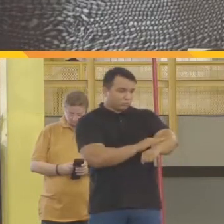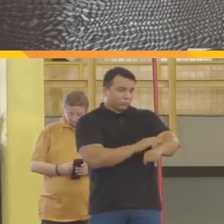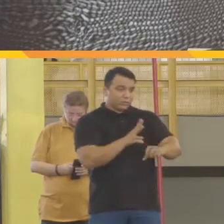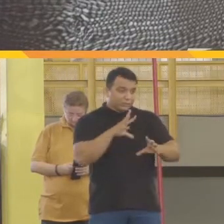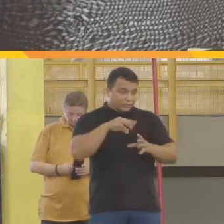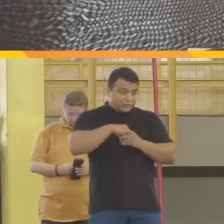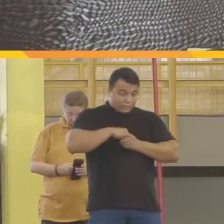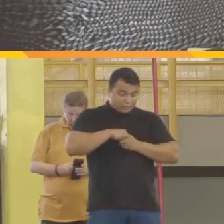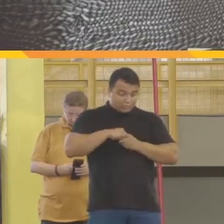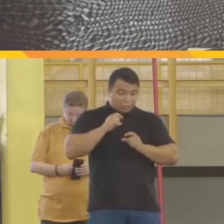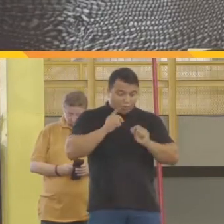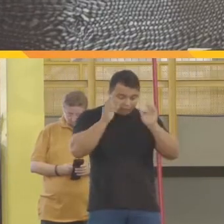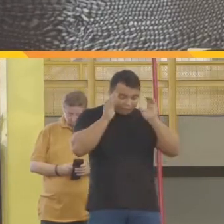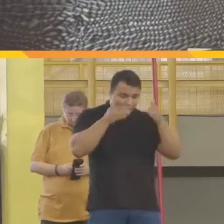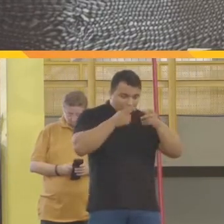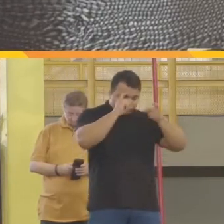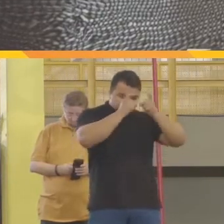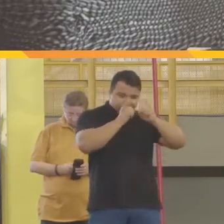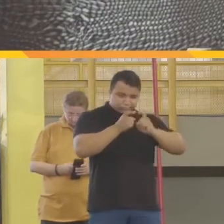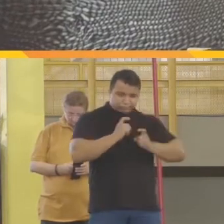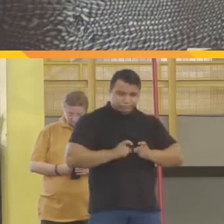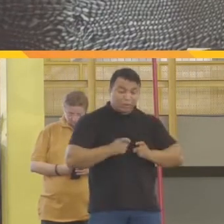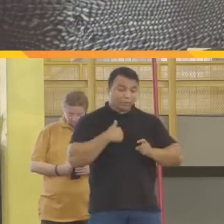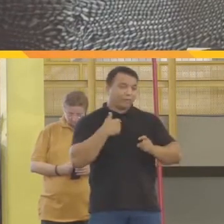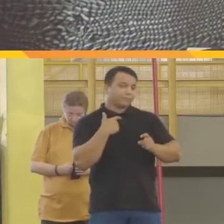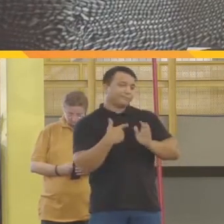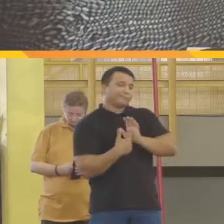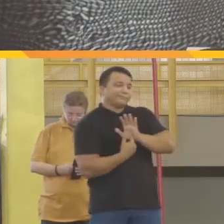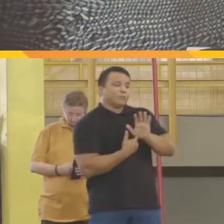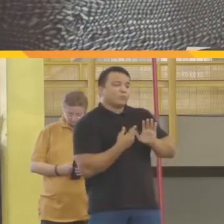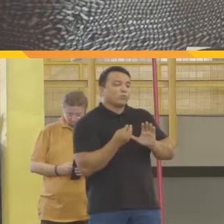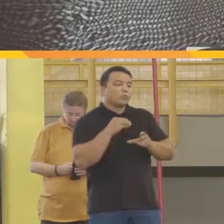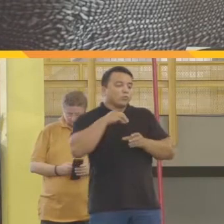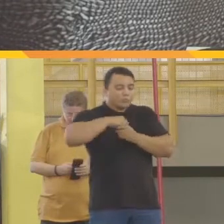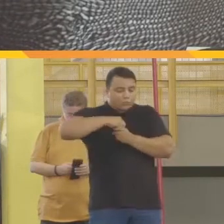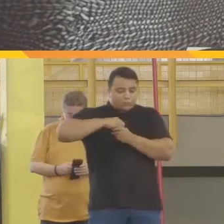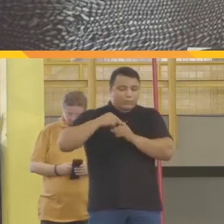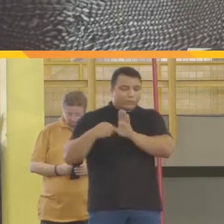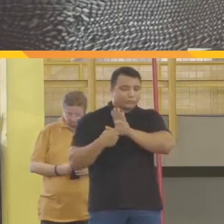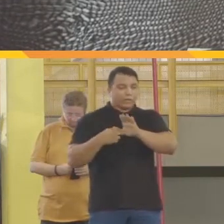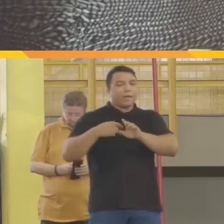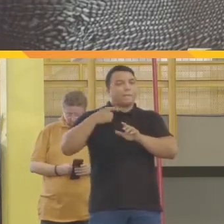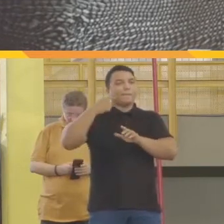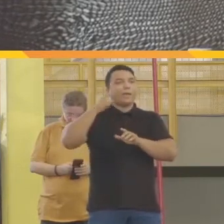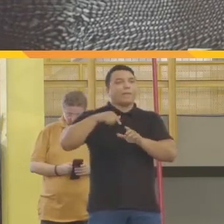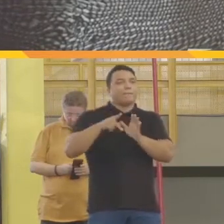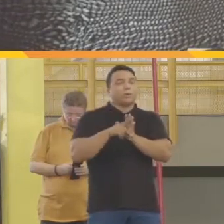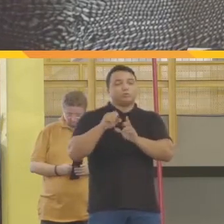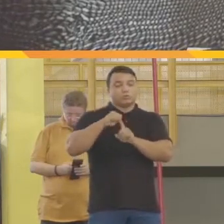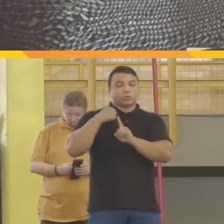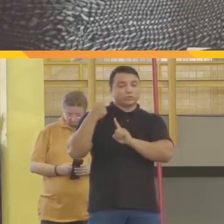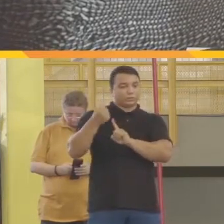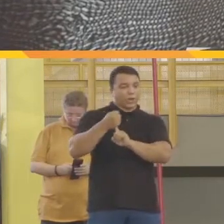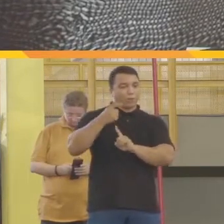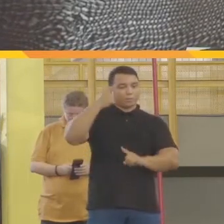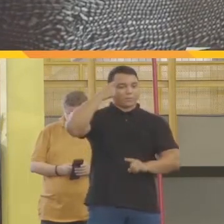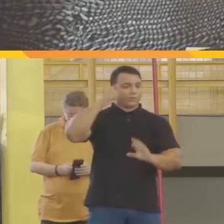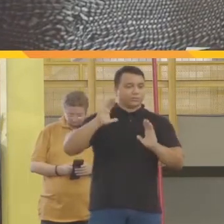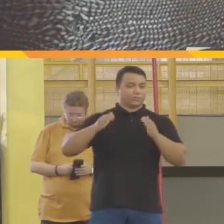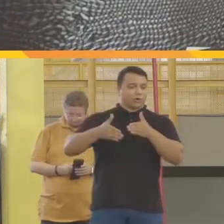núcleo central das preocupações apresentadas pelos pensadores sociais após a independência do